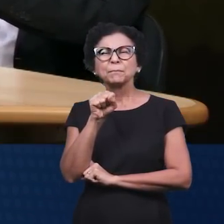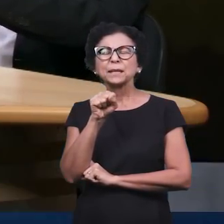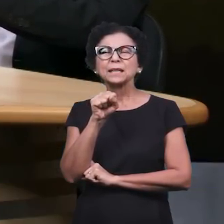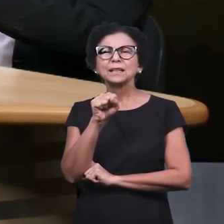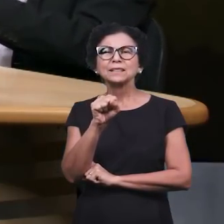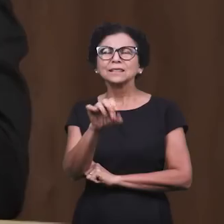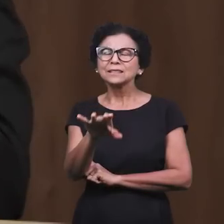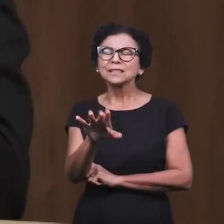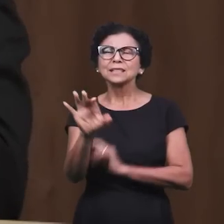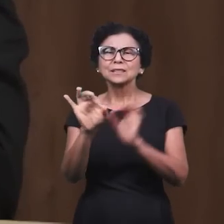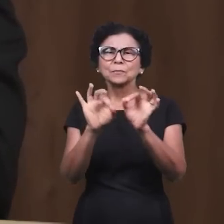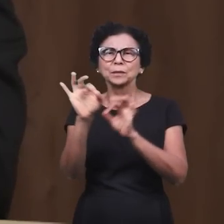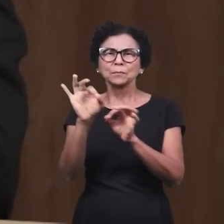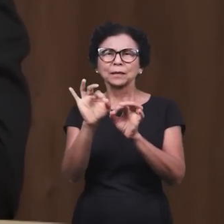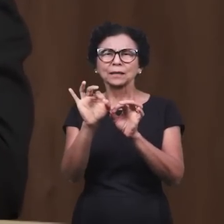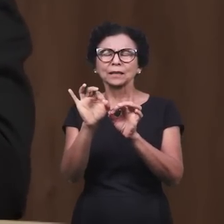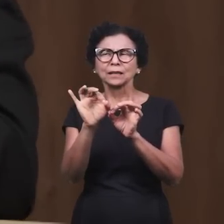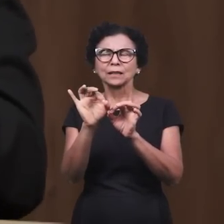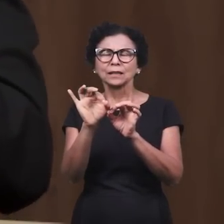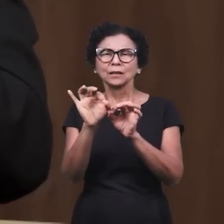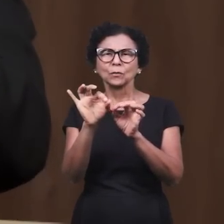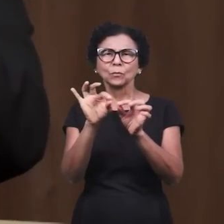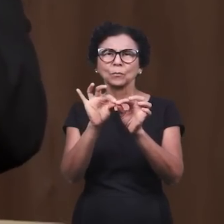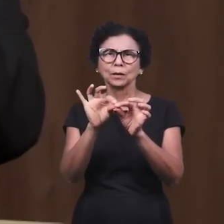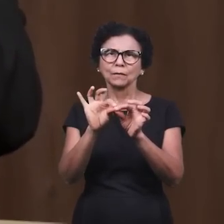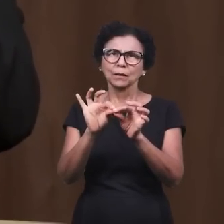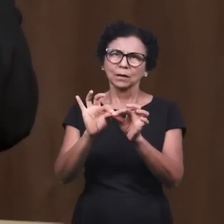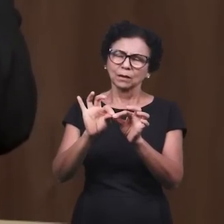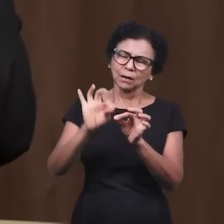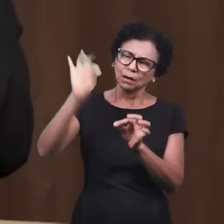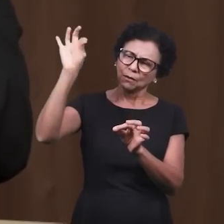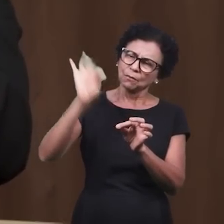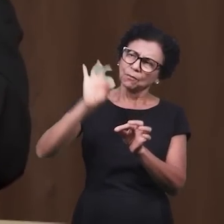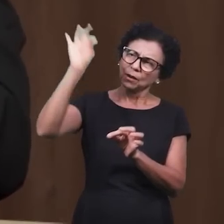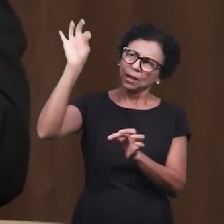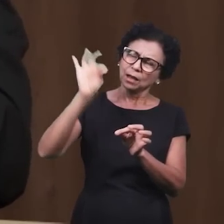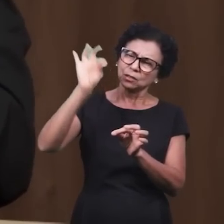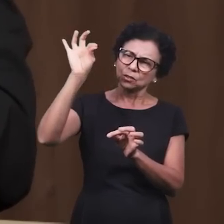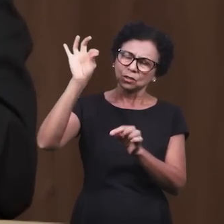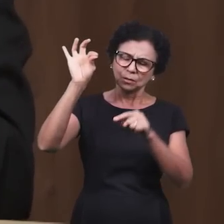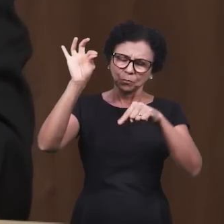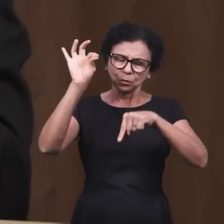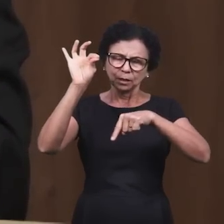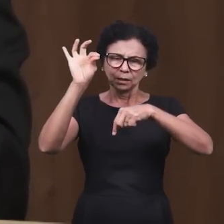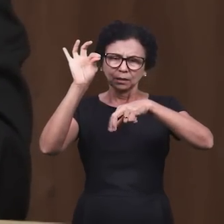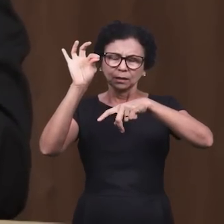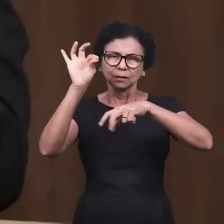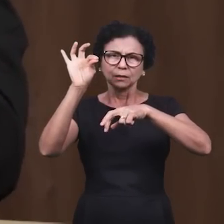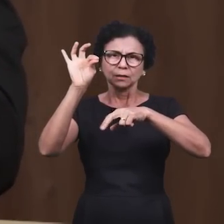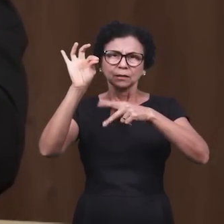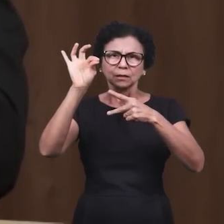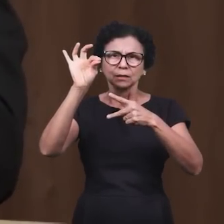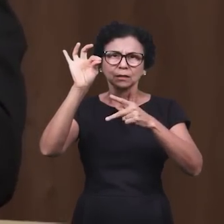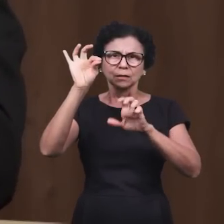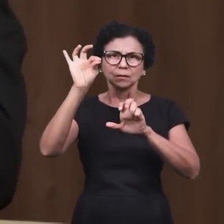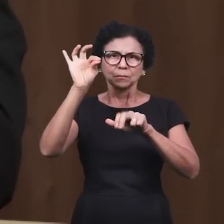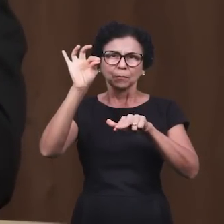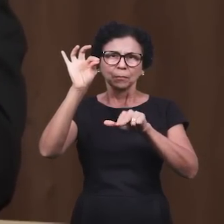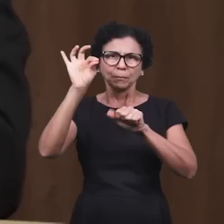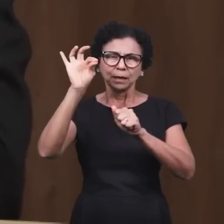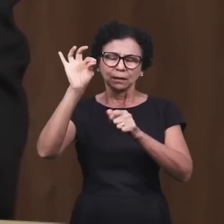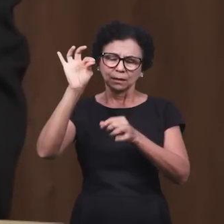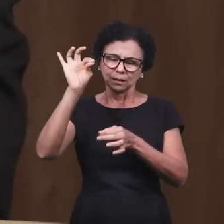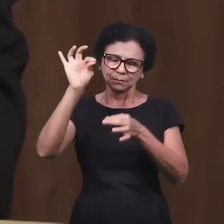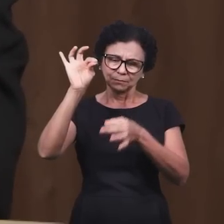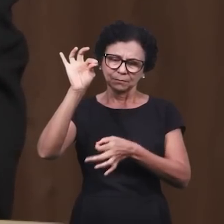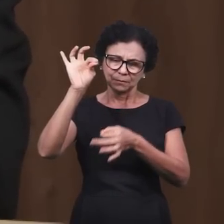se preparar uma flecha, por que se coloca as penas ali no fundo? Há dois aspectos, equilíbrio